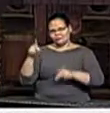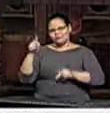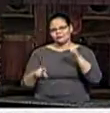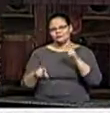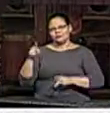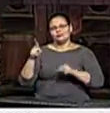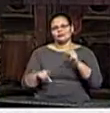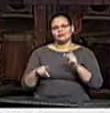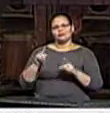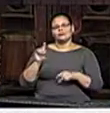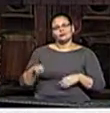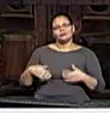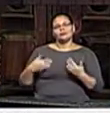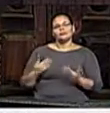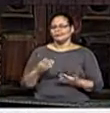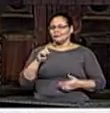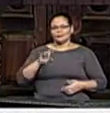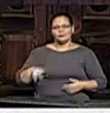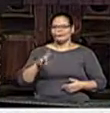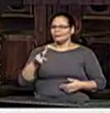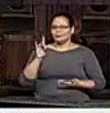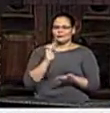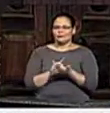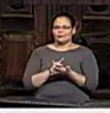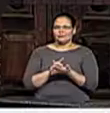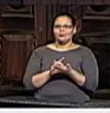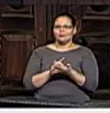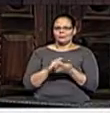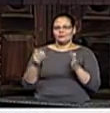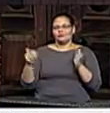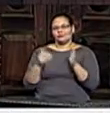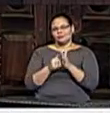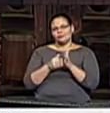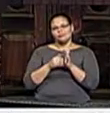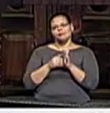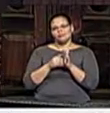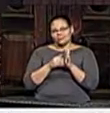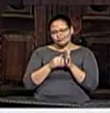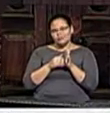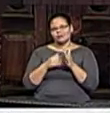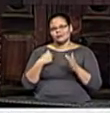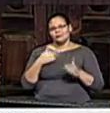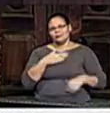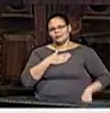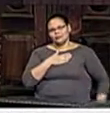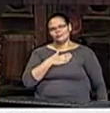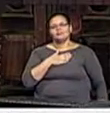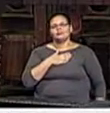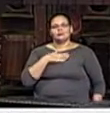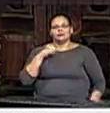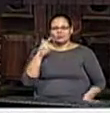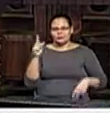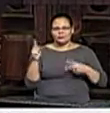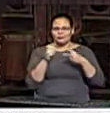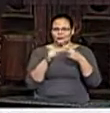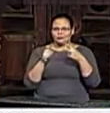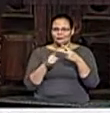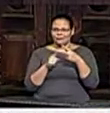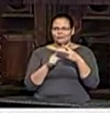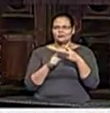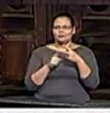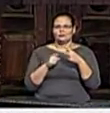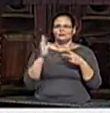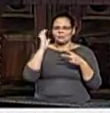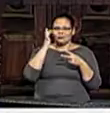que eu diria irreais. Por último, eu gostaria de abordar 2 pontos mais que eu